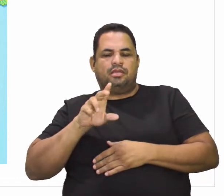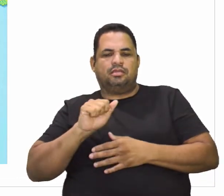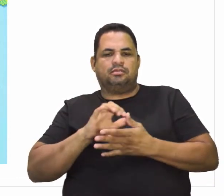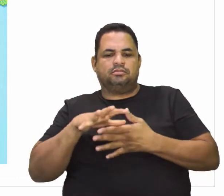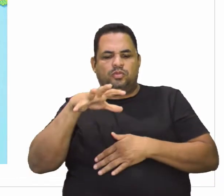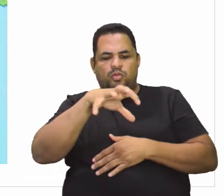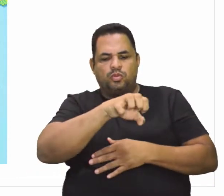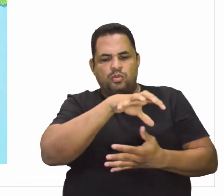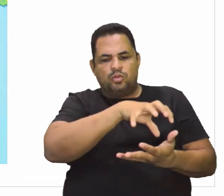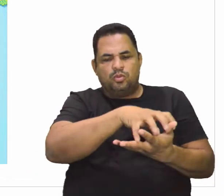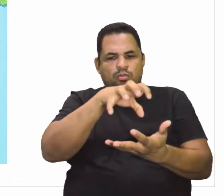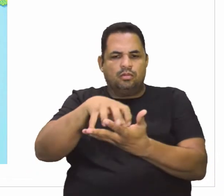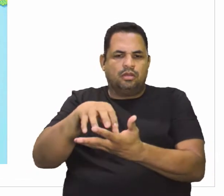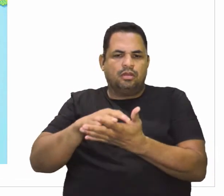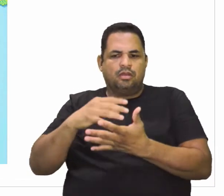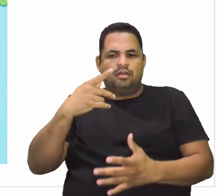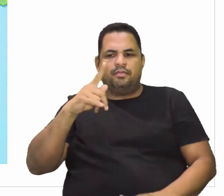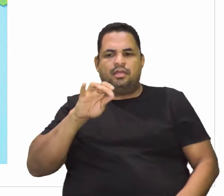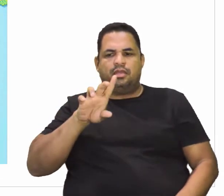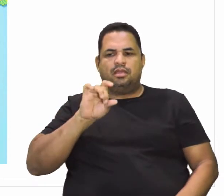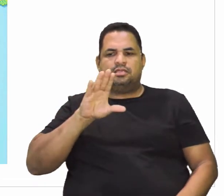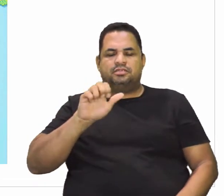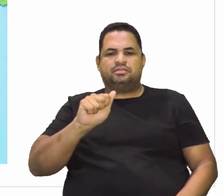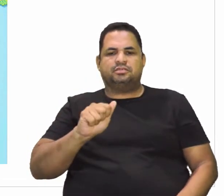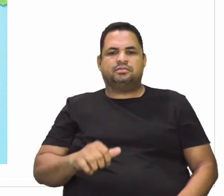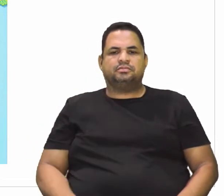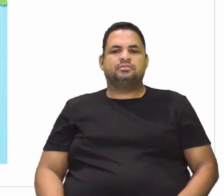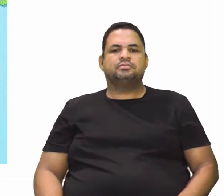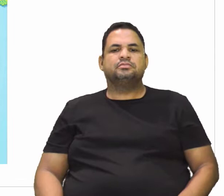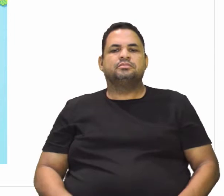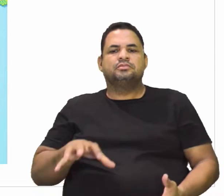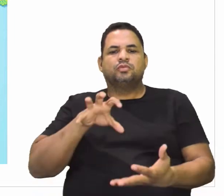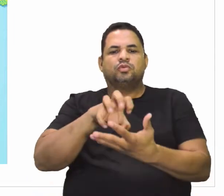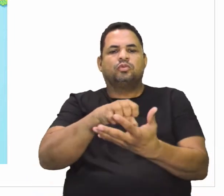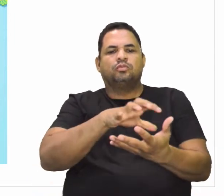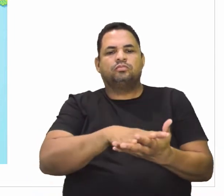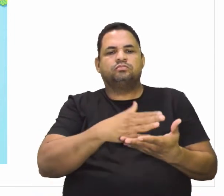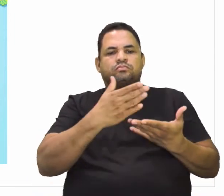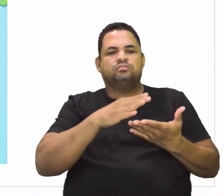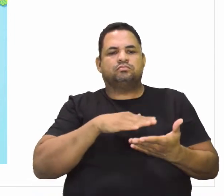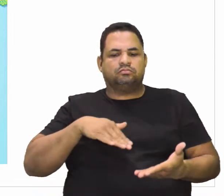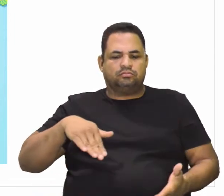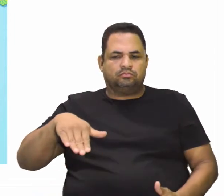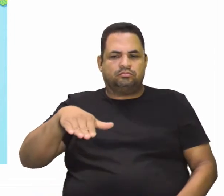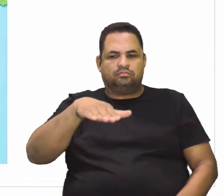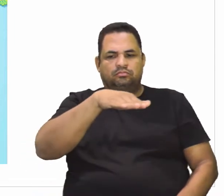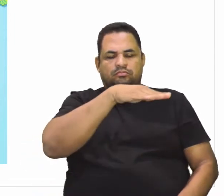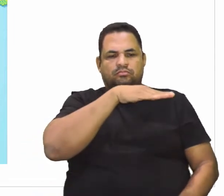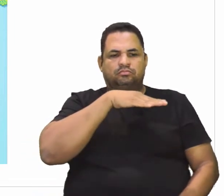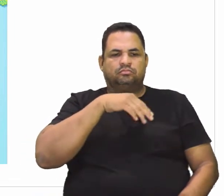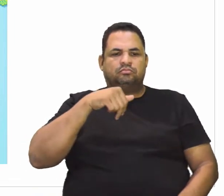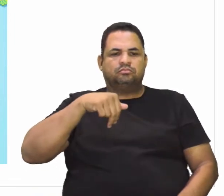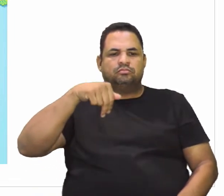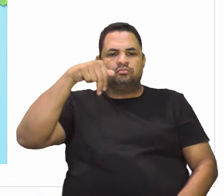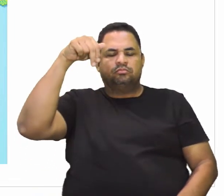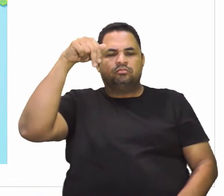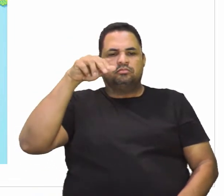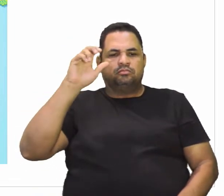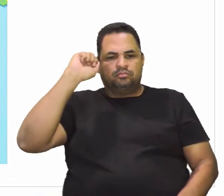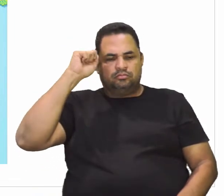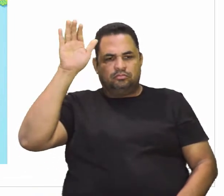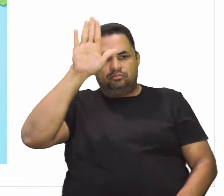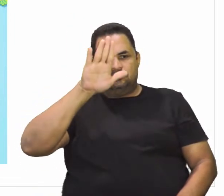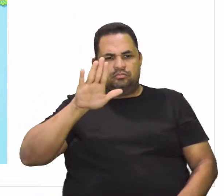ocupar a Pérsia e vai ocupar grande parte do norte da África